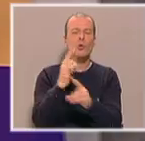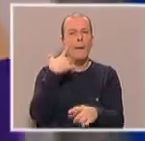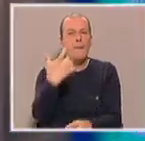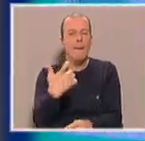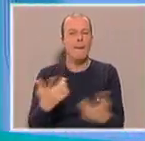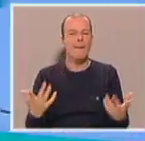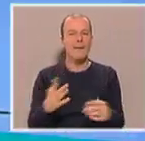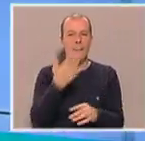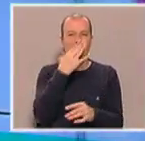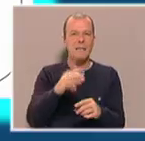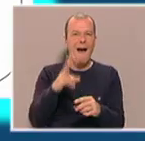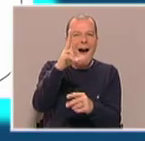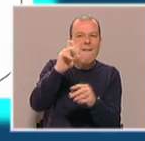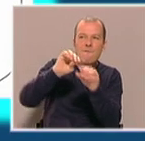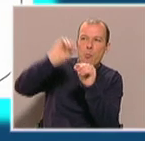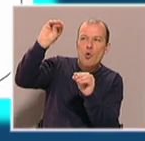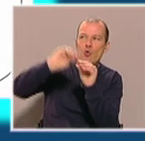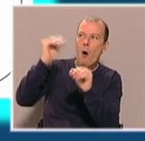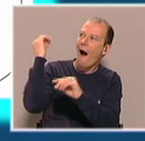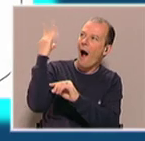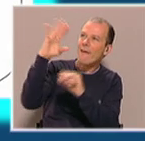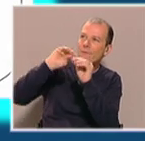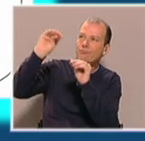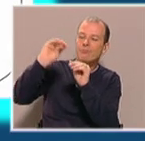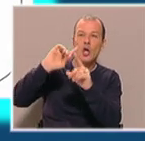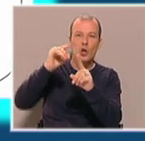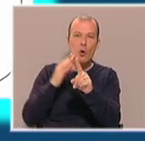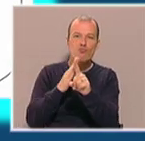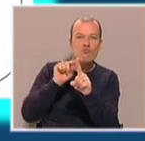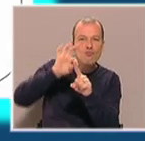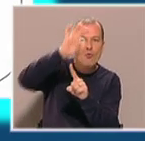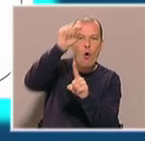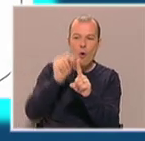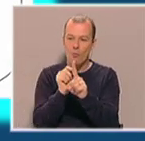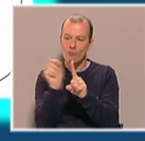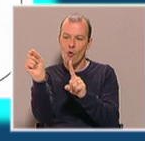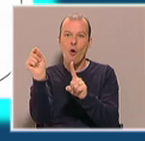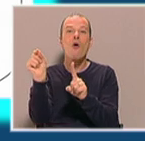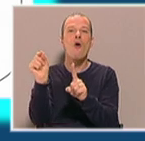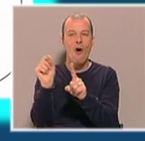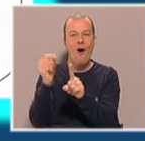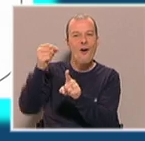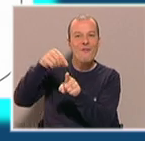parece quase o tronco da árvore, a traqueia, que depois se divide em dois ramos mais grossos, os brônquios, que depois se